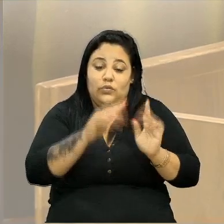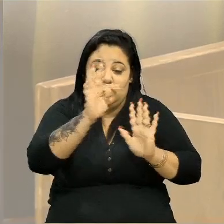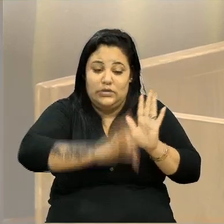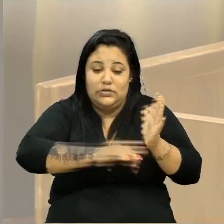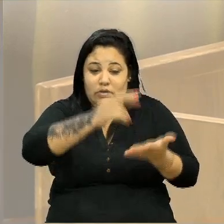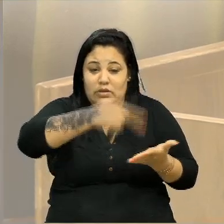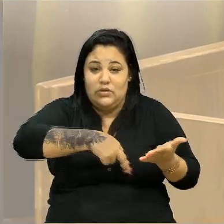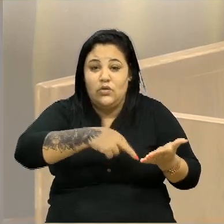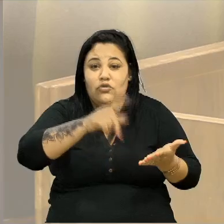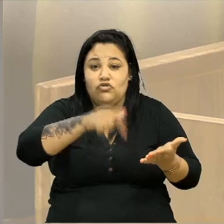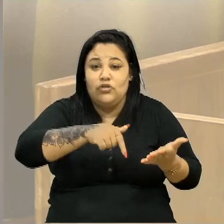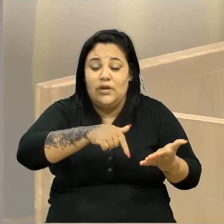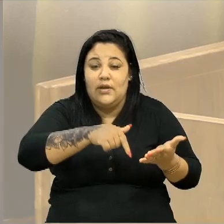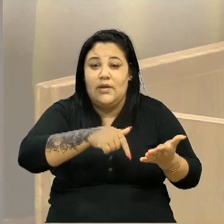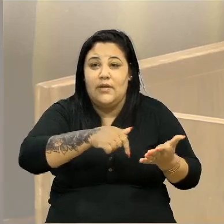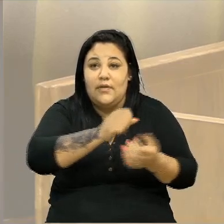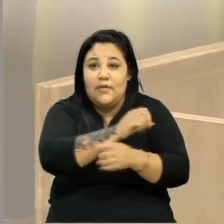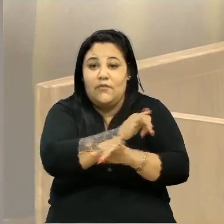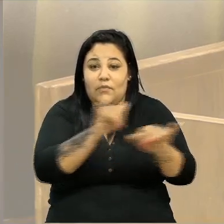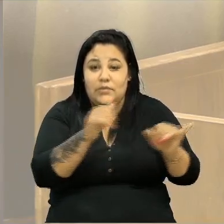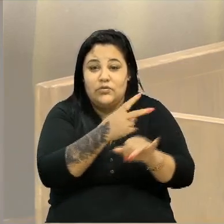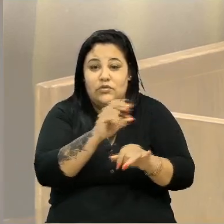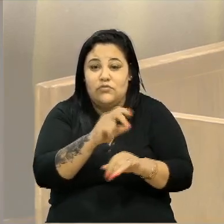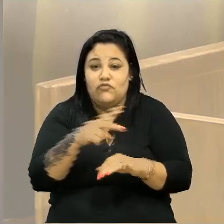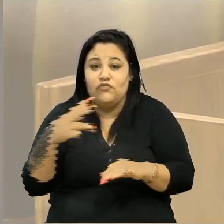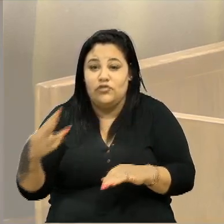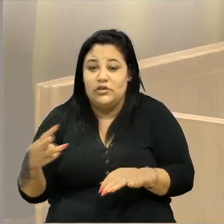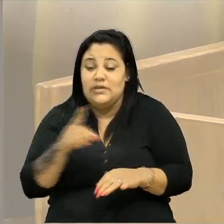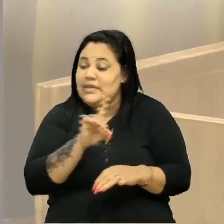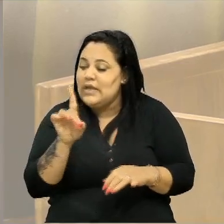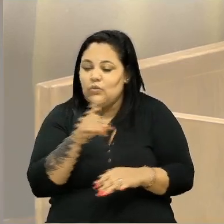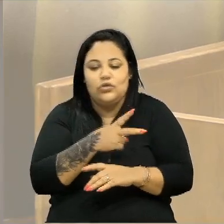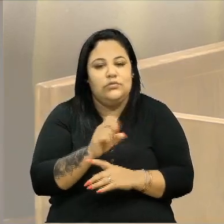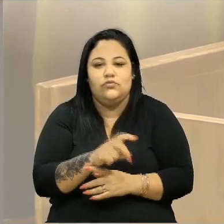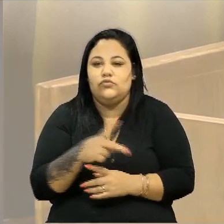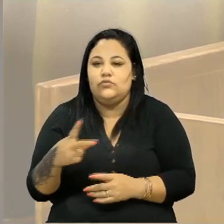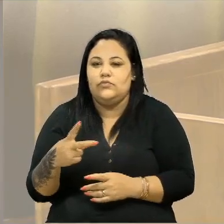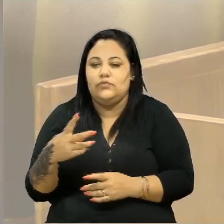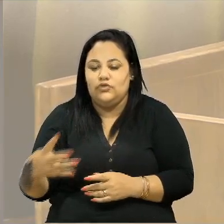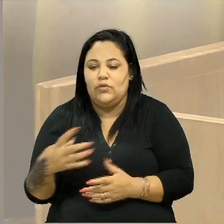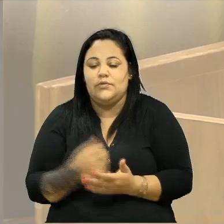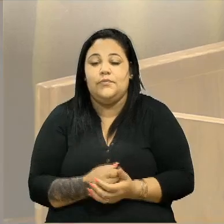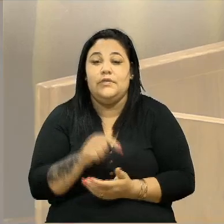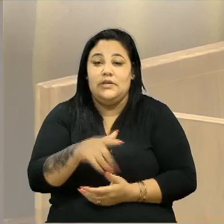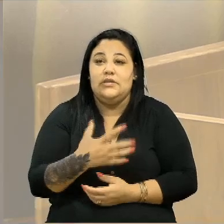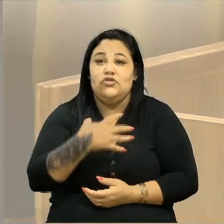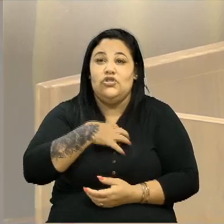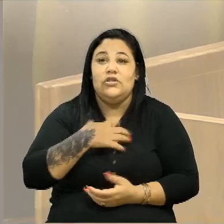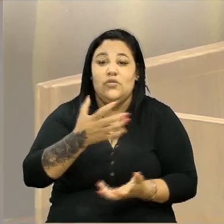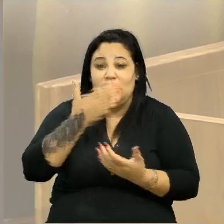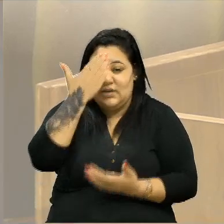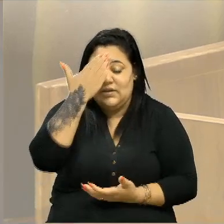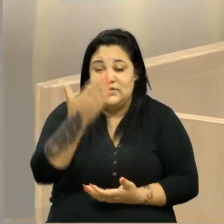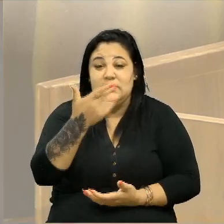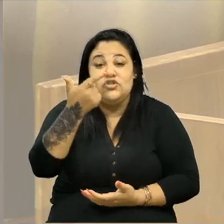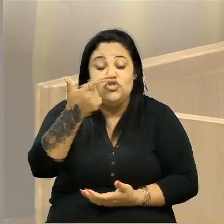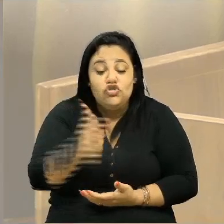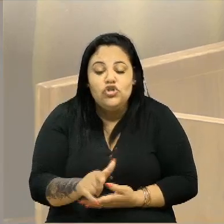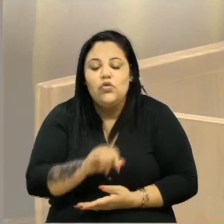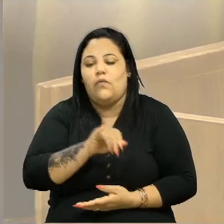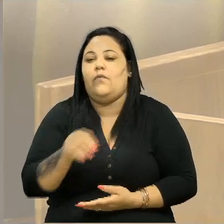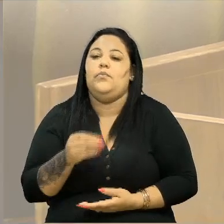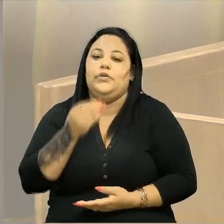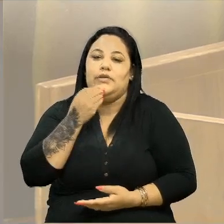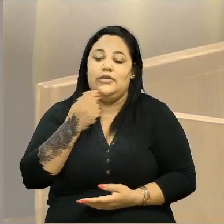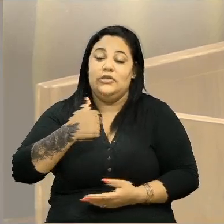dado de 2023 e não 2024. Dessa forma, eu quero agradecer mais uma vez a oportunidade e me